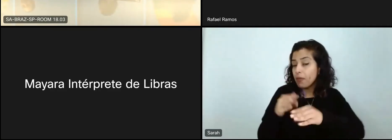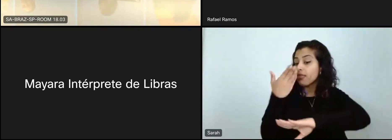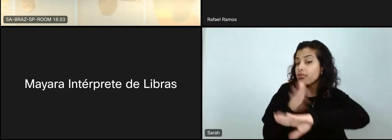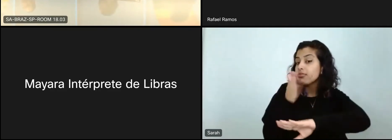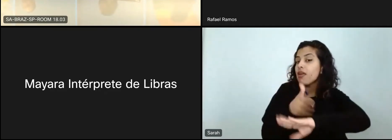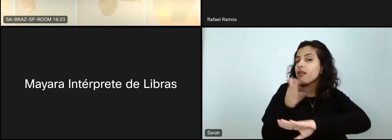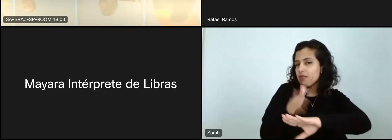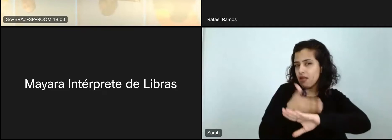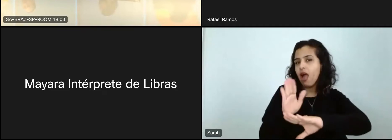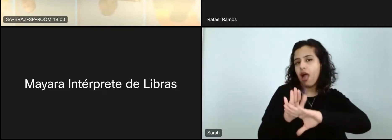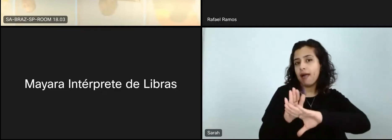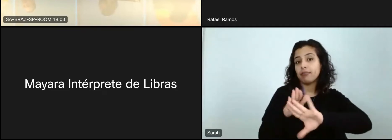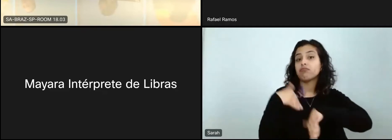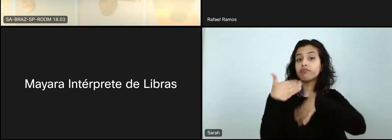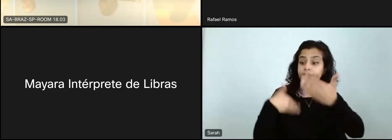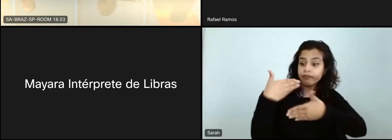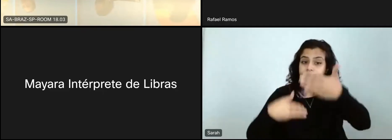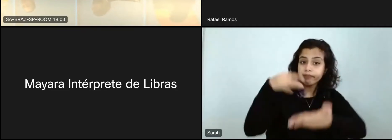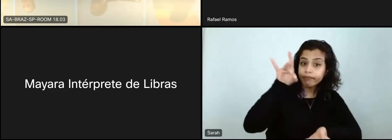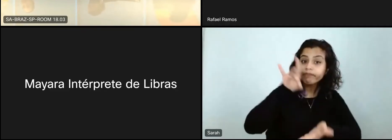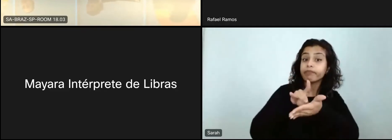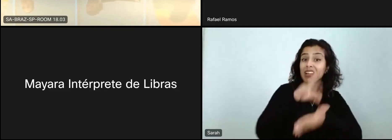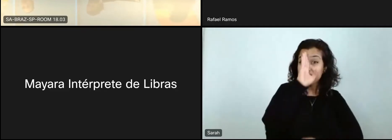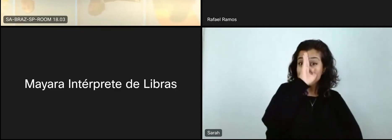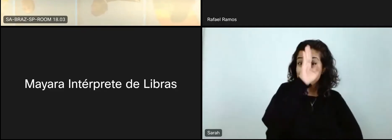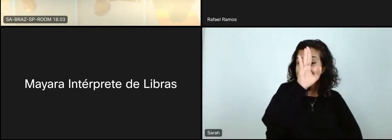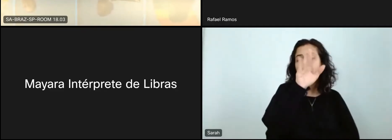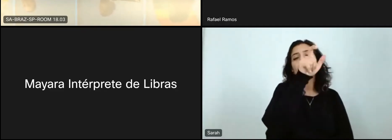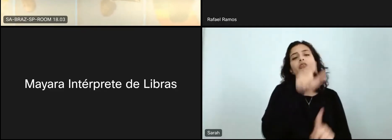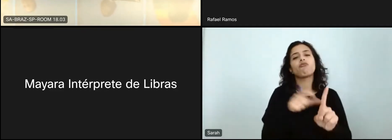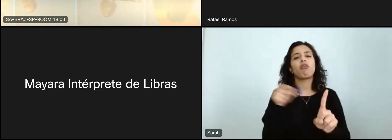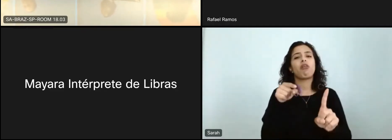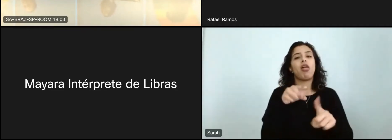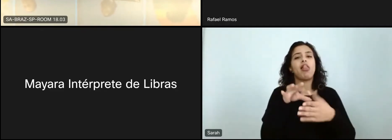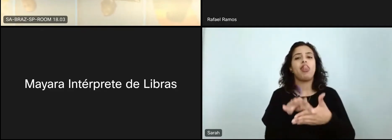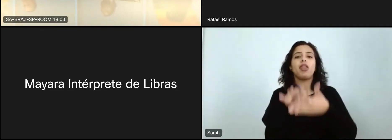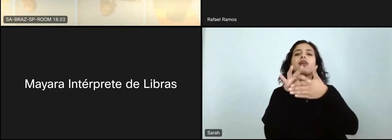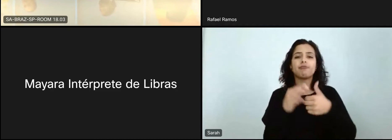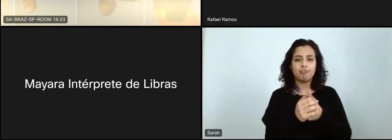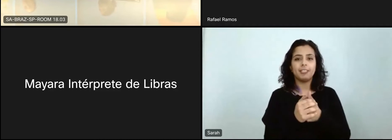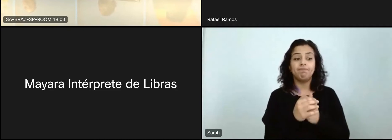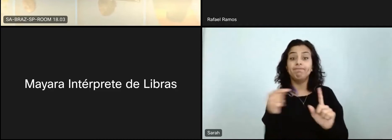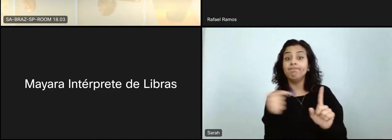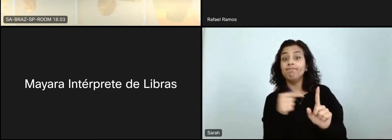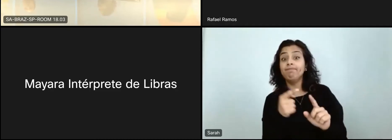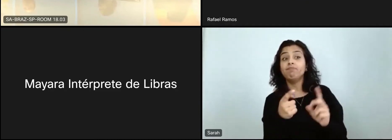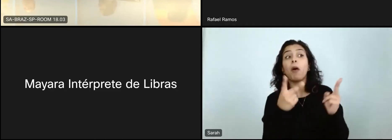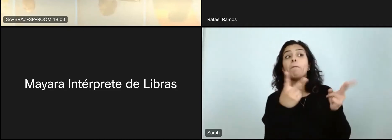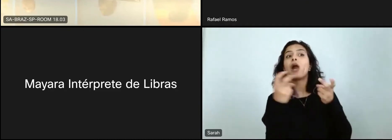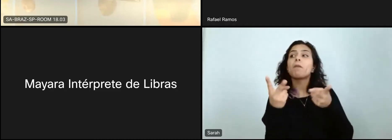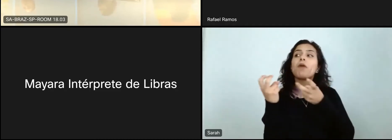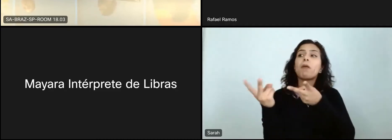líderes da corporação, né? Para que a gente possa pensar e fazer com que eles revisitem seus vieses inconscientes, aprendam